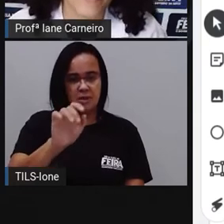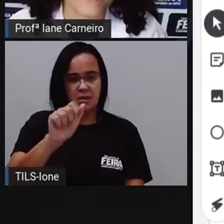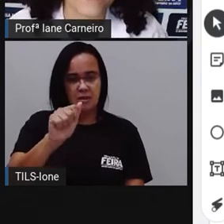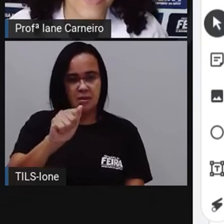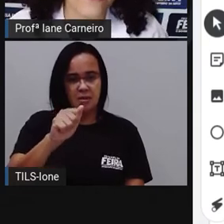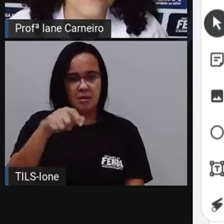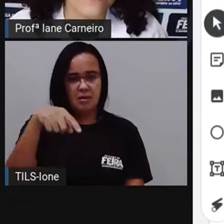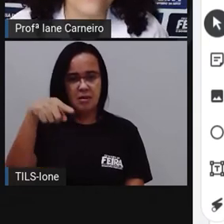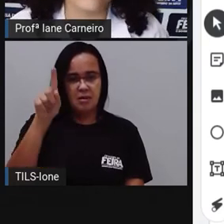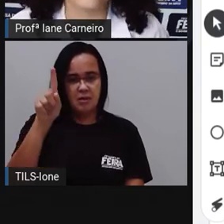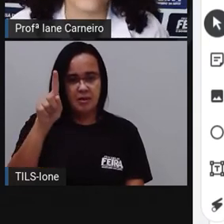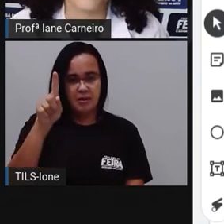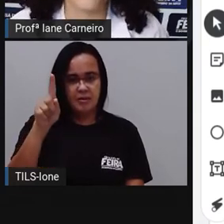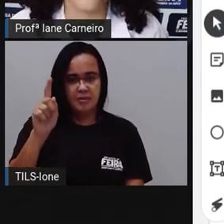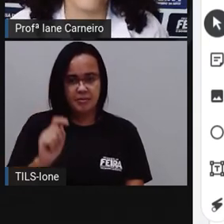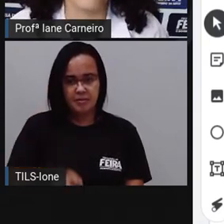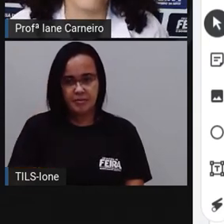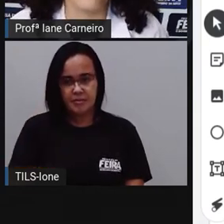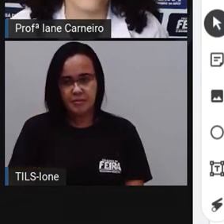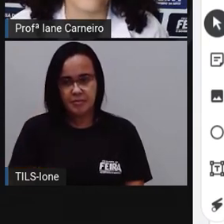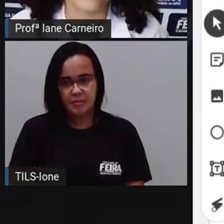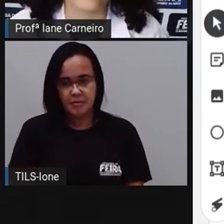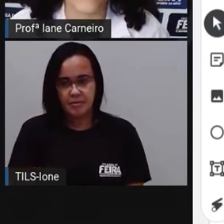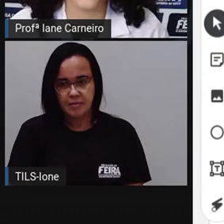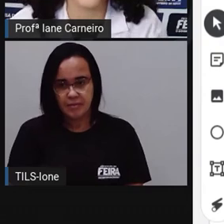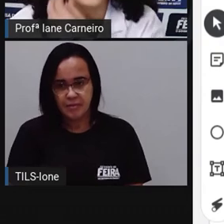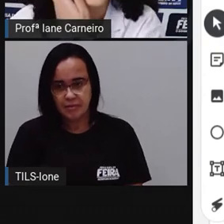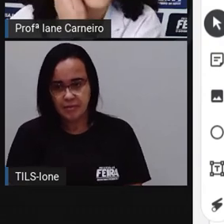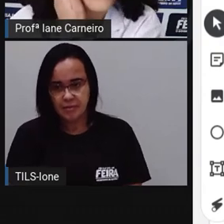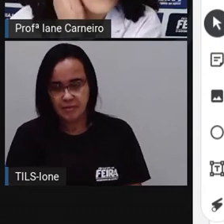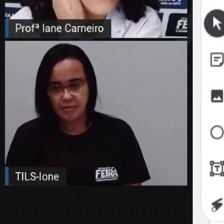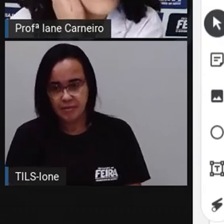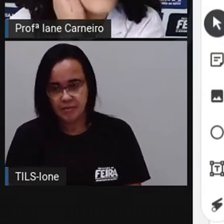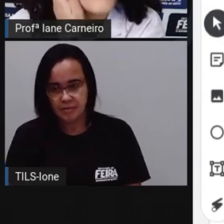o B, tá certo? Sempre vão vir juntinhos, tá certo?